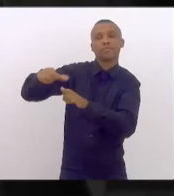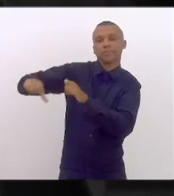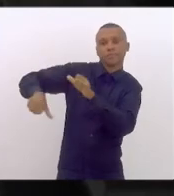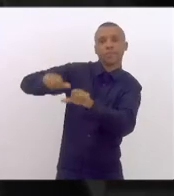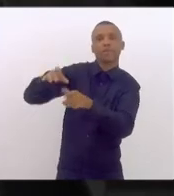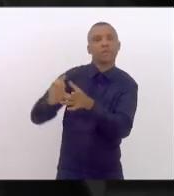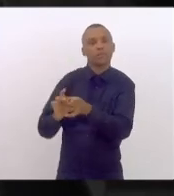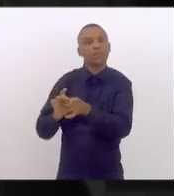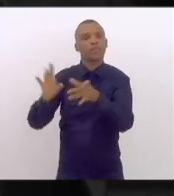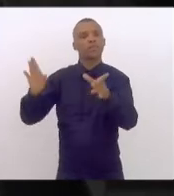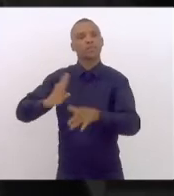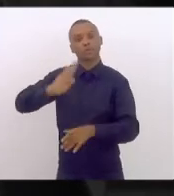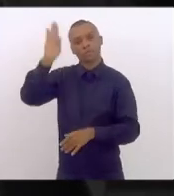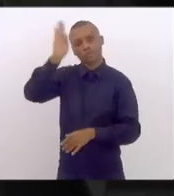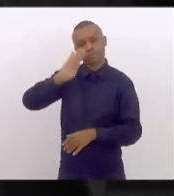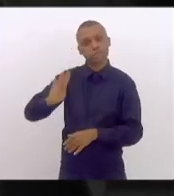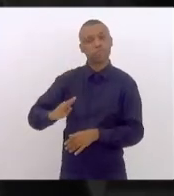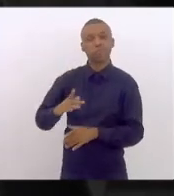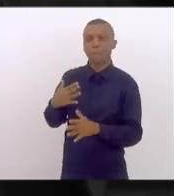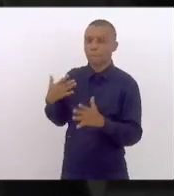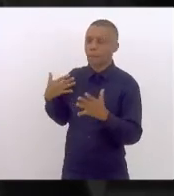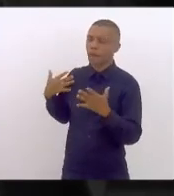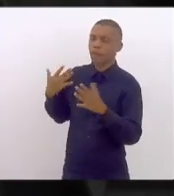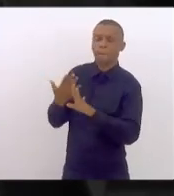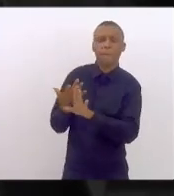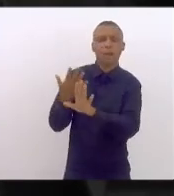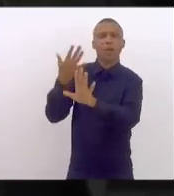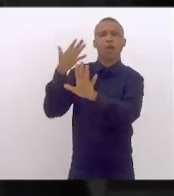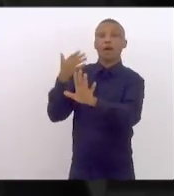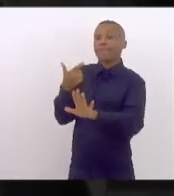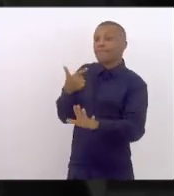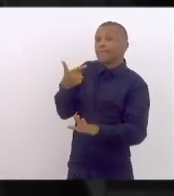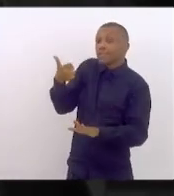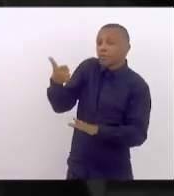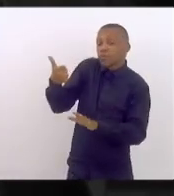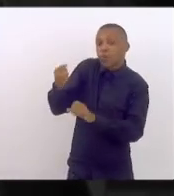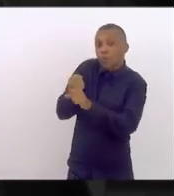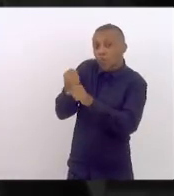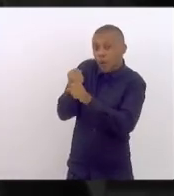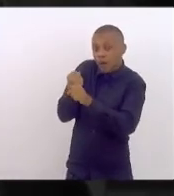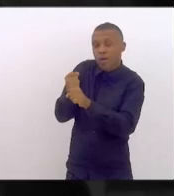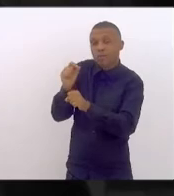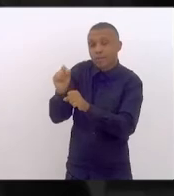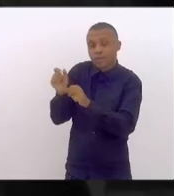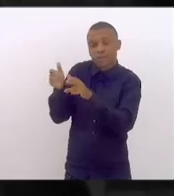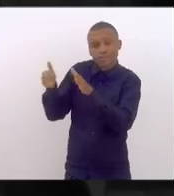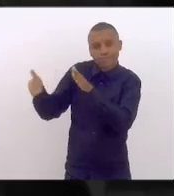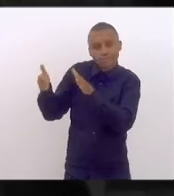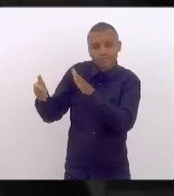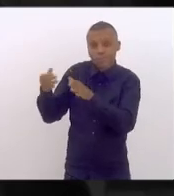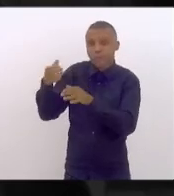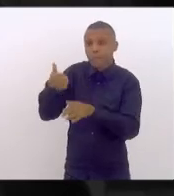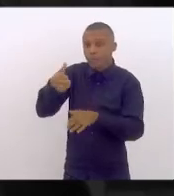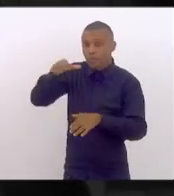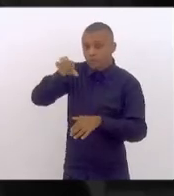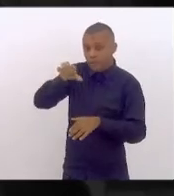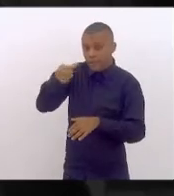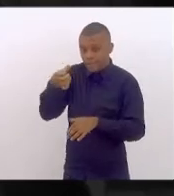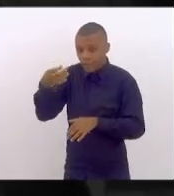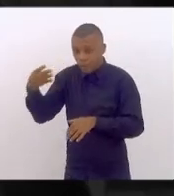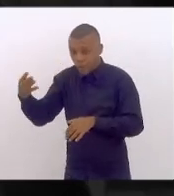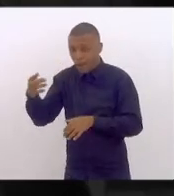após 21 anos de arbítrio entre 64 e 85 as eleições de